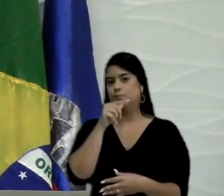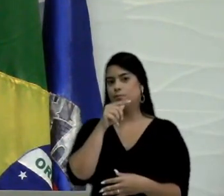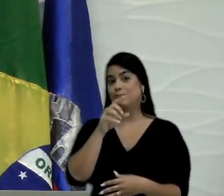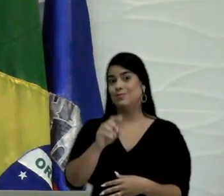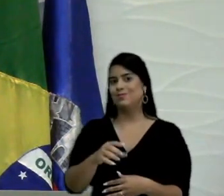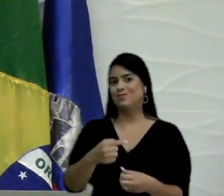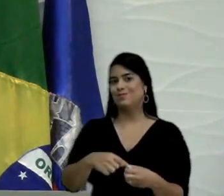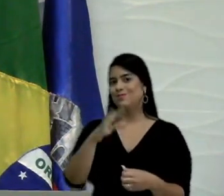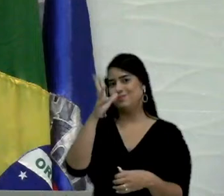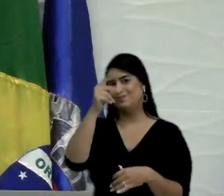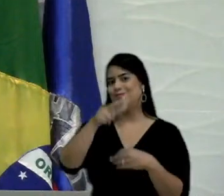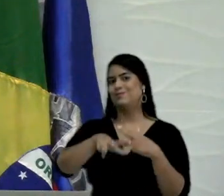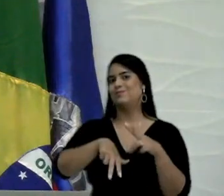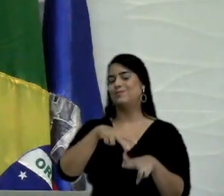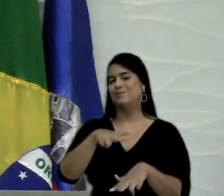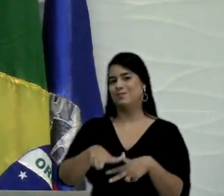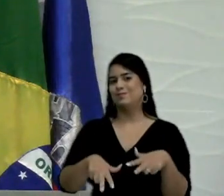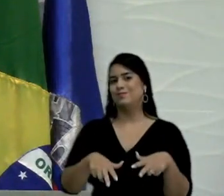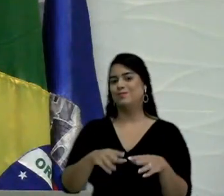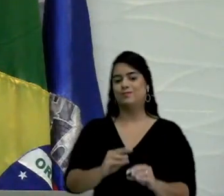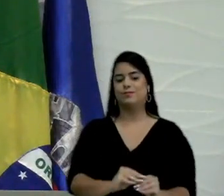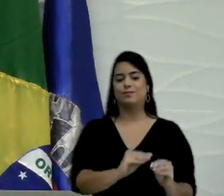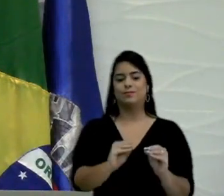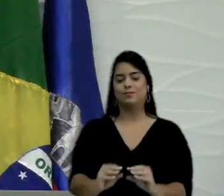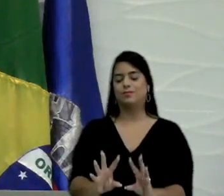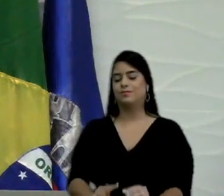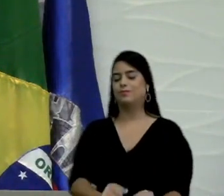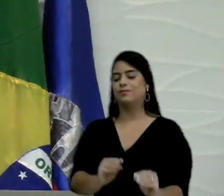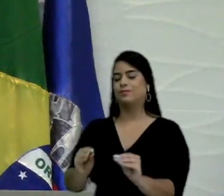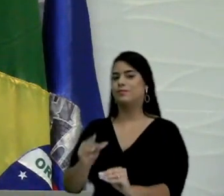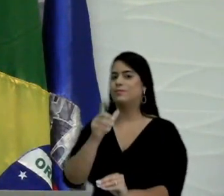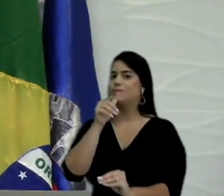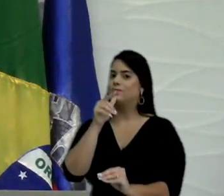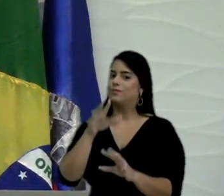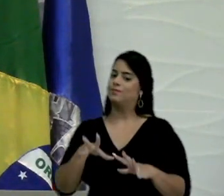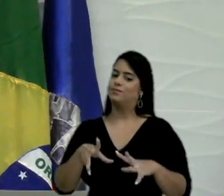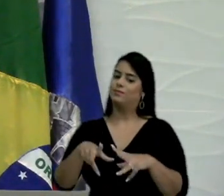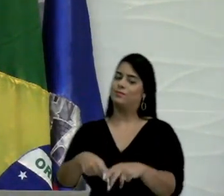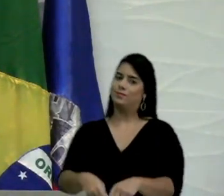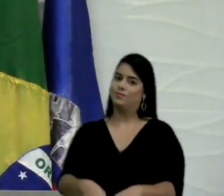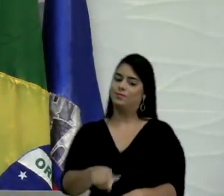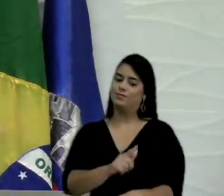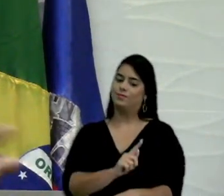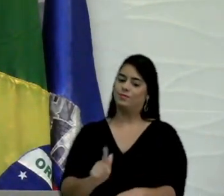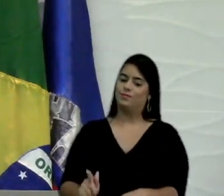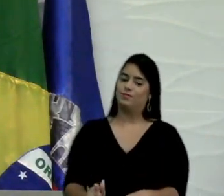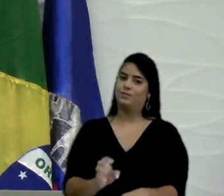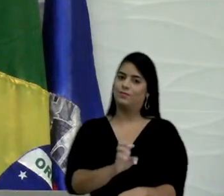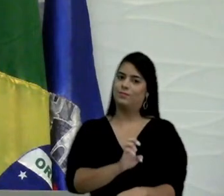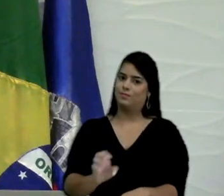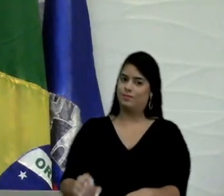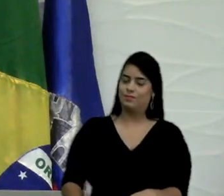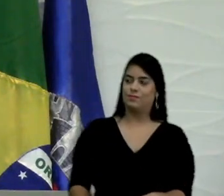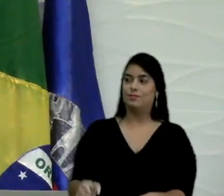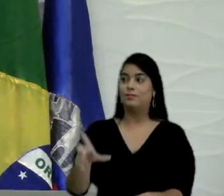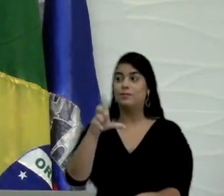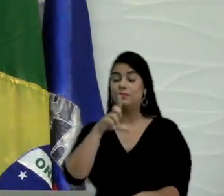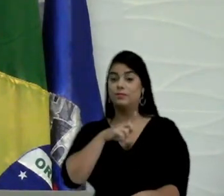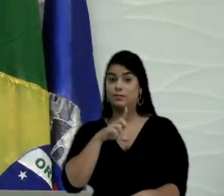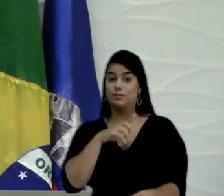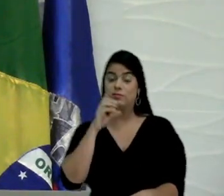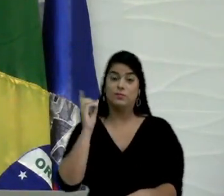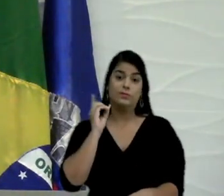una carro pipa abastecendo pelo Programa Água para Todos eh pelo IPO Governo do Estado e nós temos aí uma